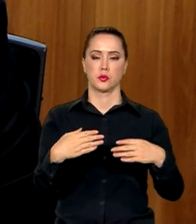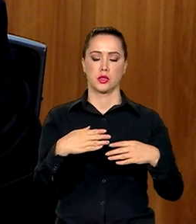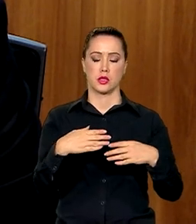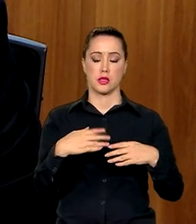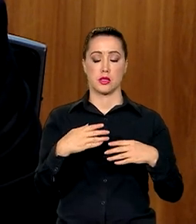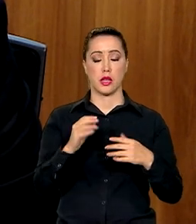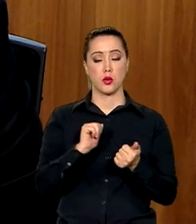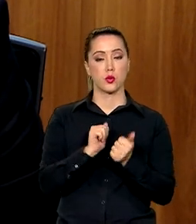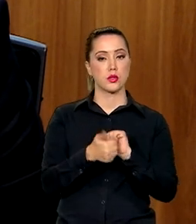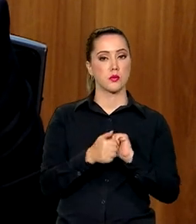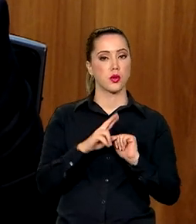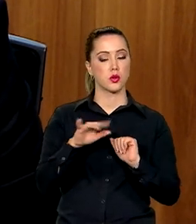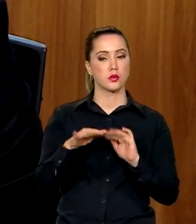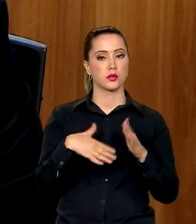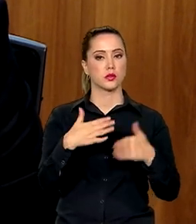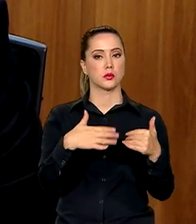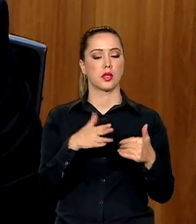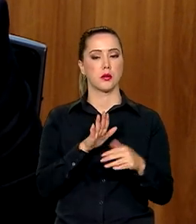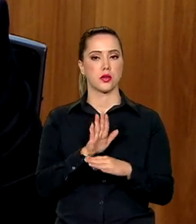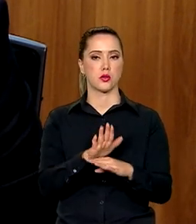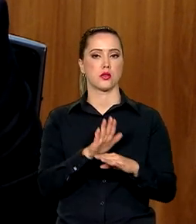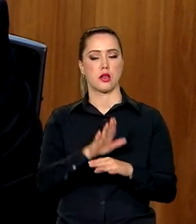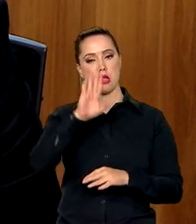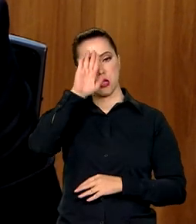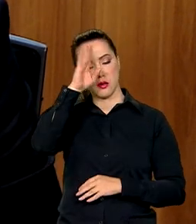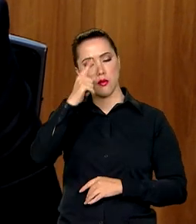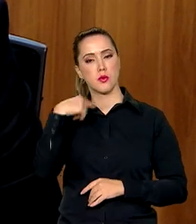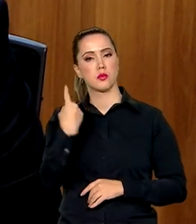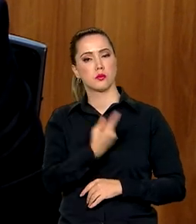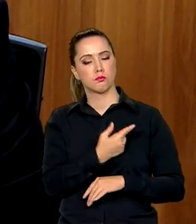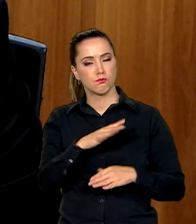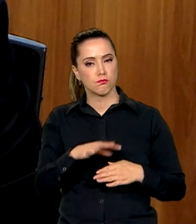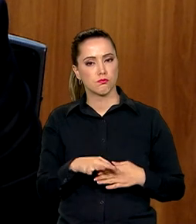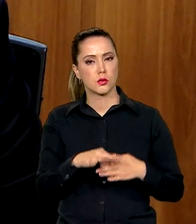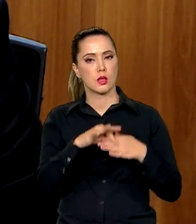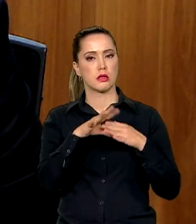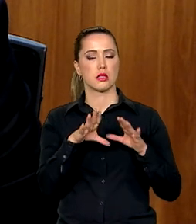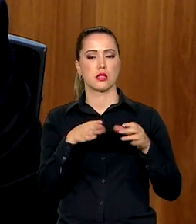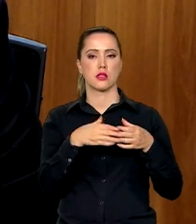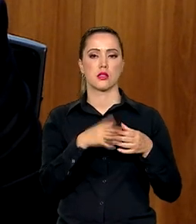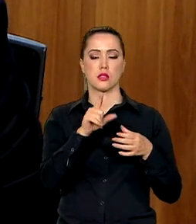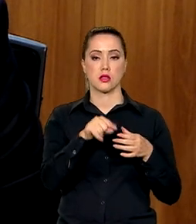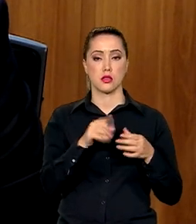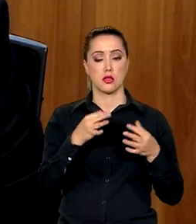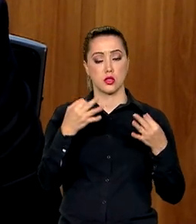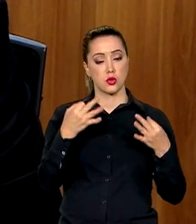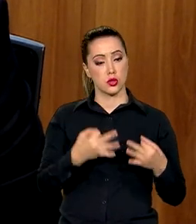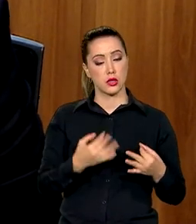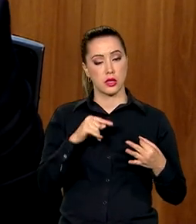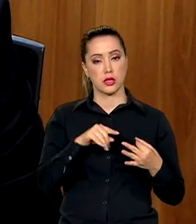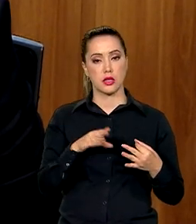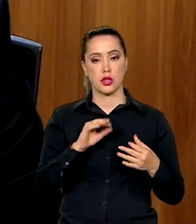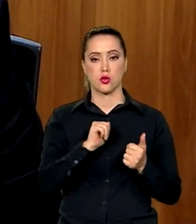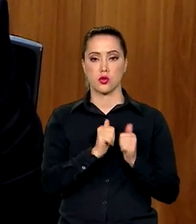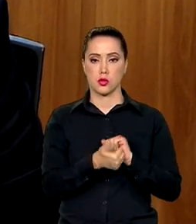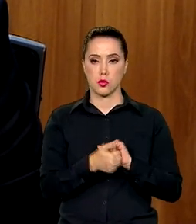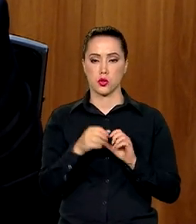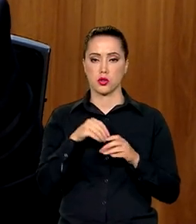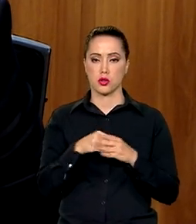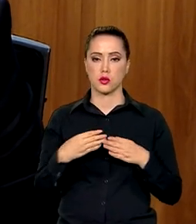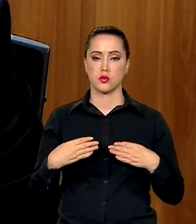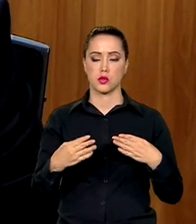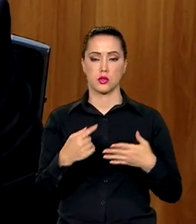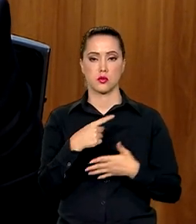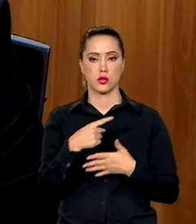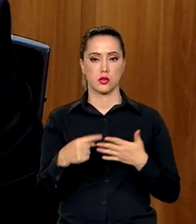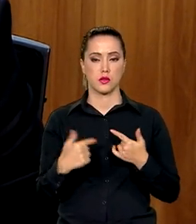caminhando para ajudar e o principal estamos criando uma uma Diretoria de integridade esportiva dentro do ministério para atuar em várias